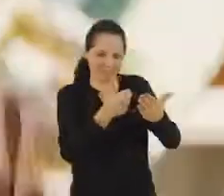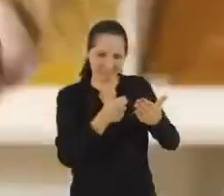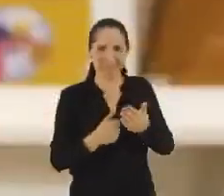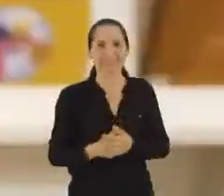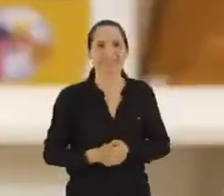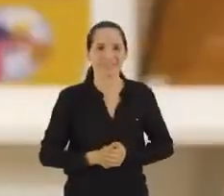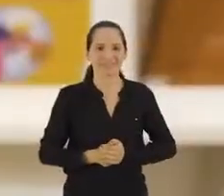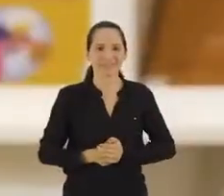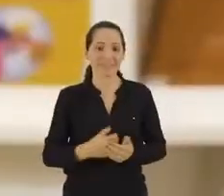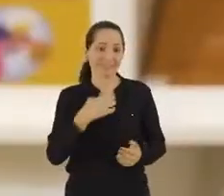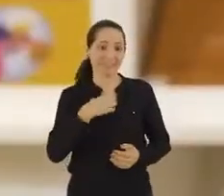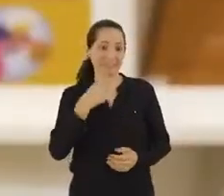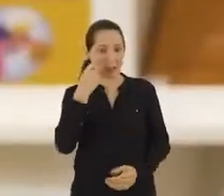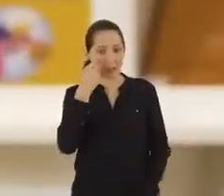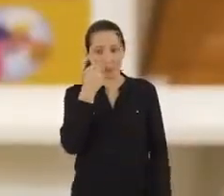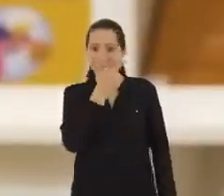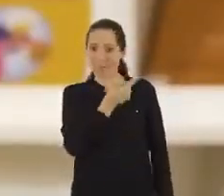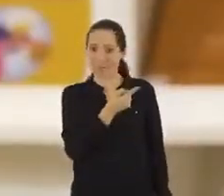Assim.